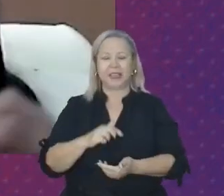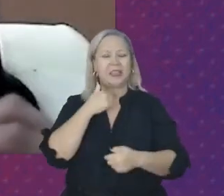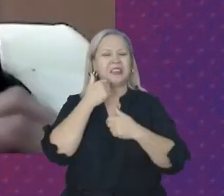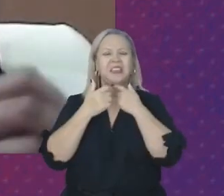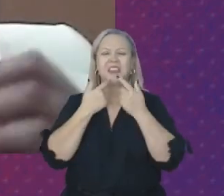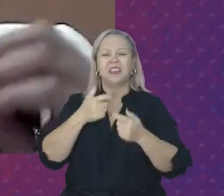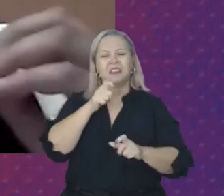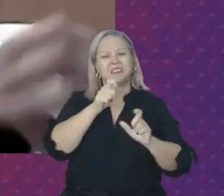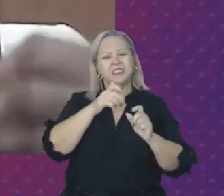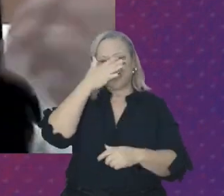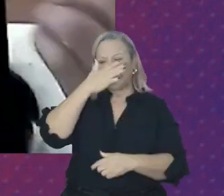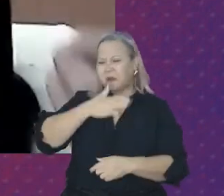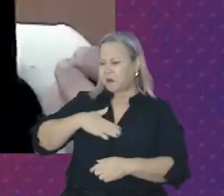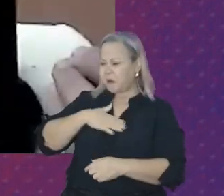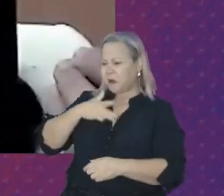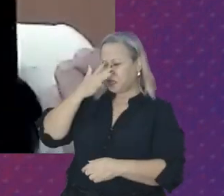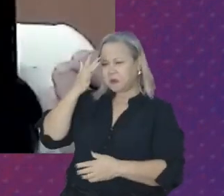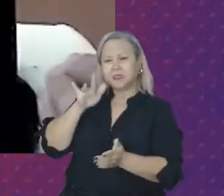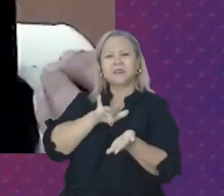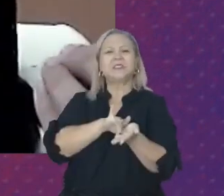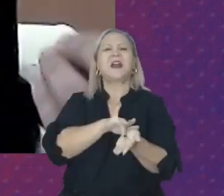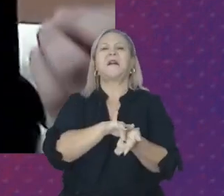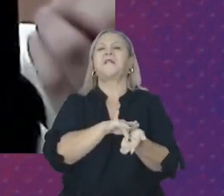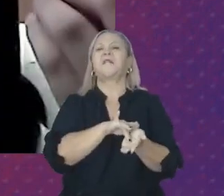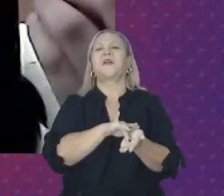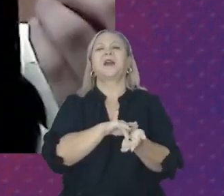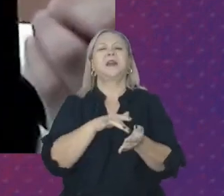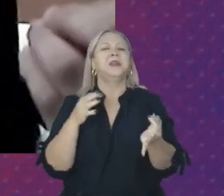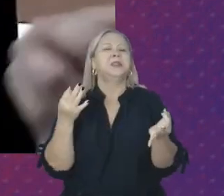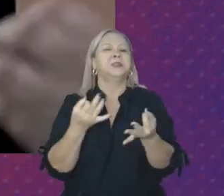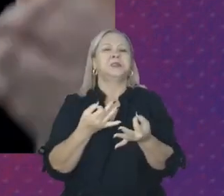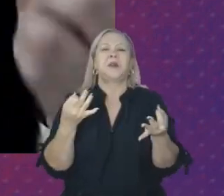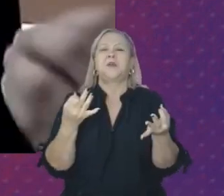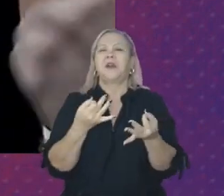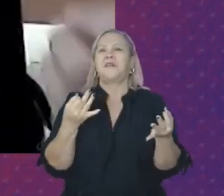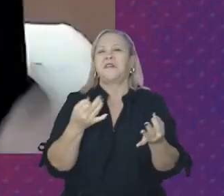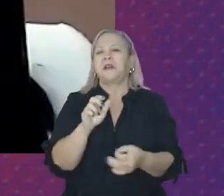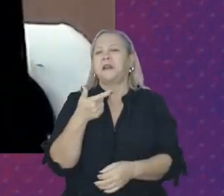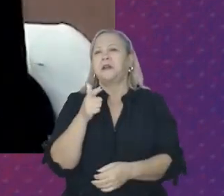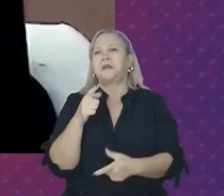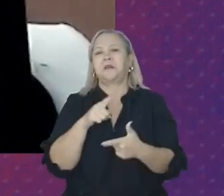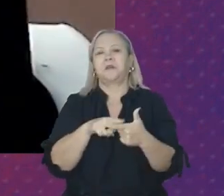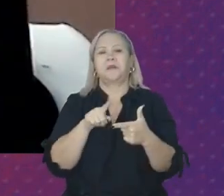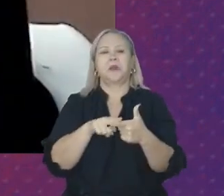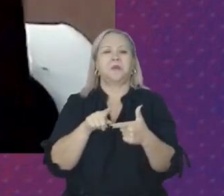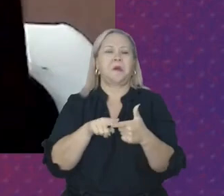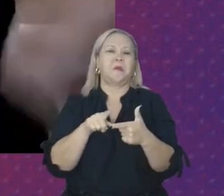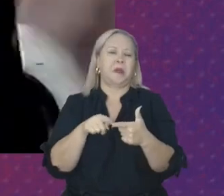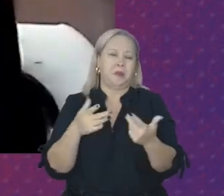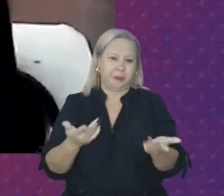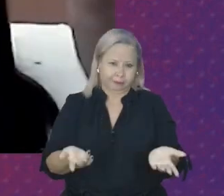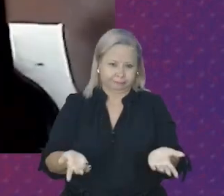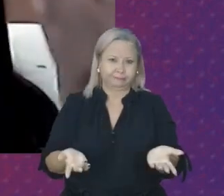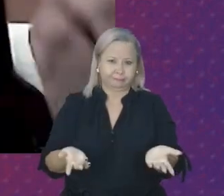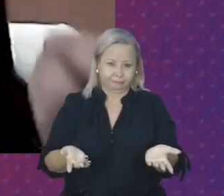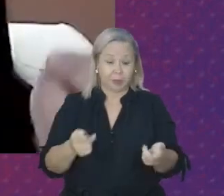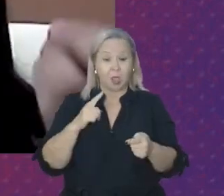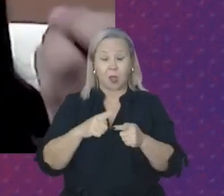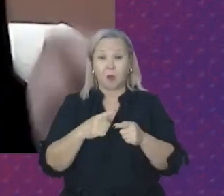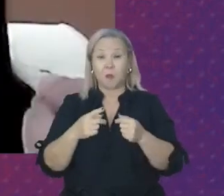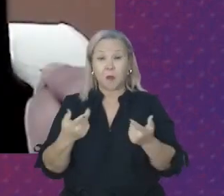gosta de pessoas que fingem que não tem nenhuma vulnerabilidade, porque